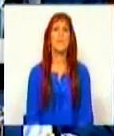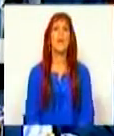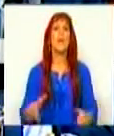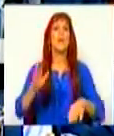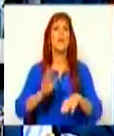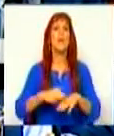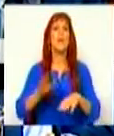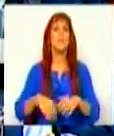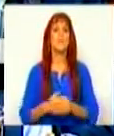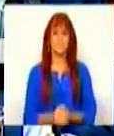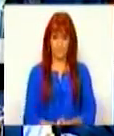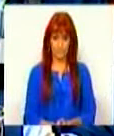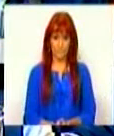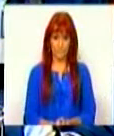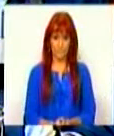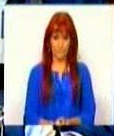Quanto...